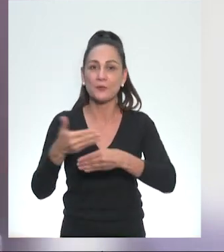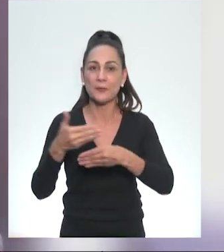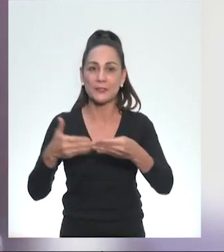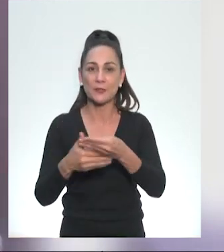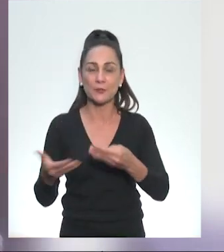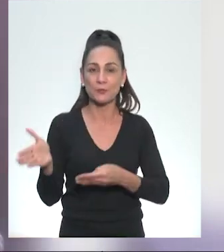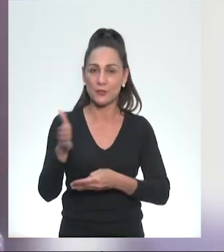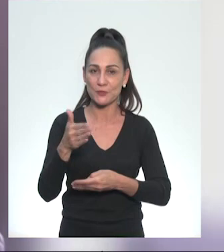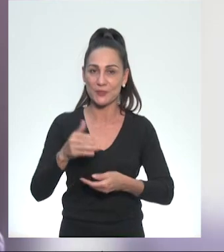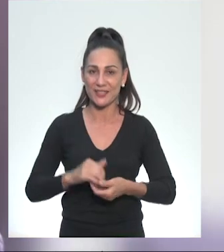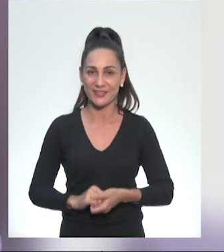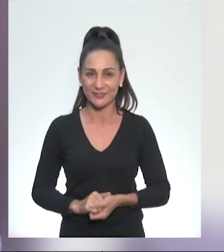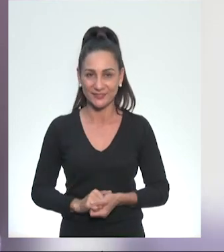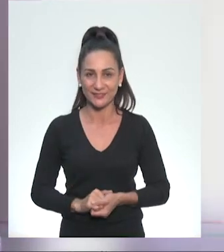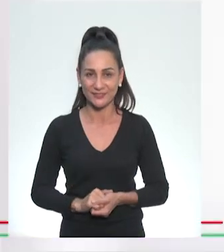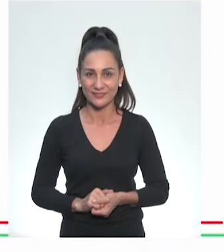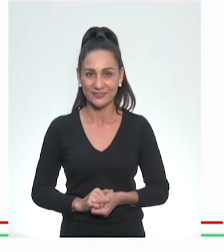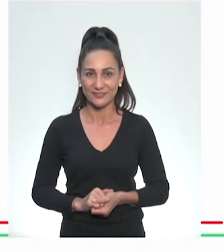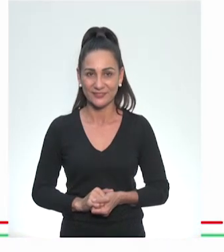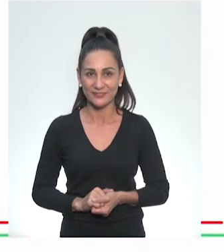próximo slide, por favor.